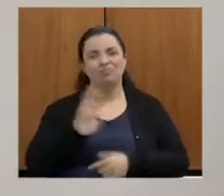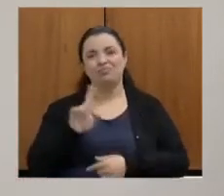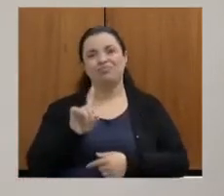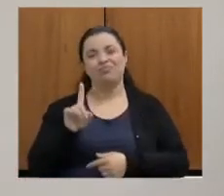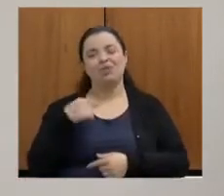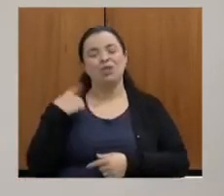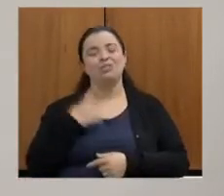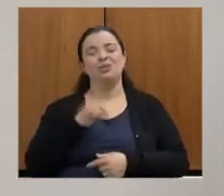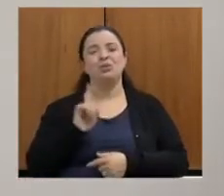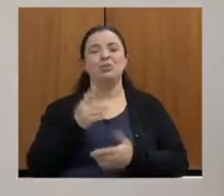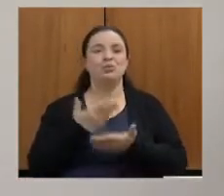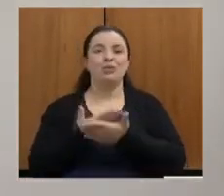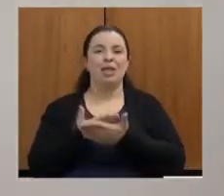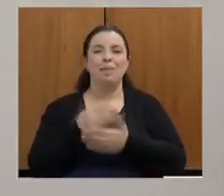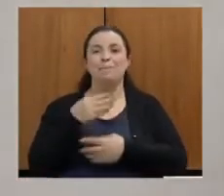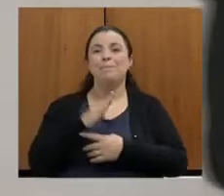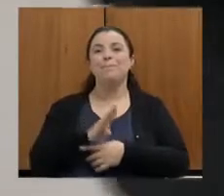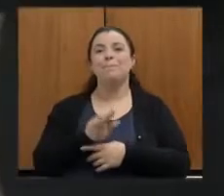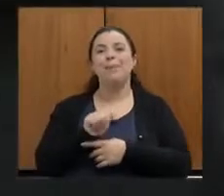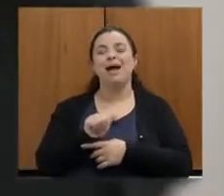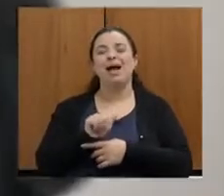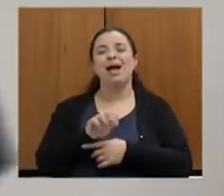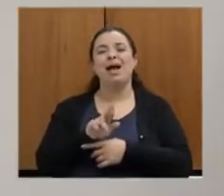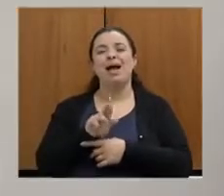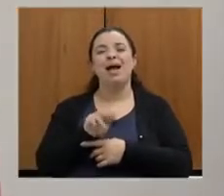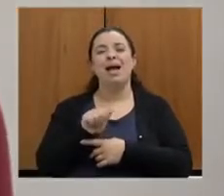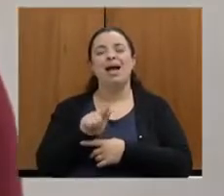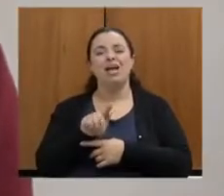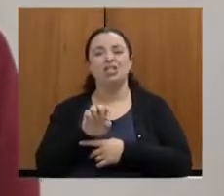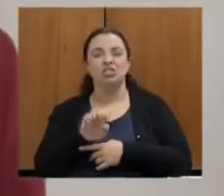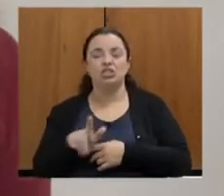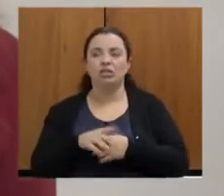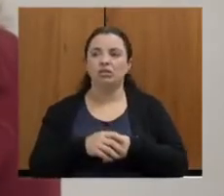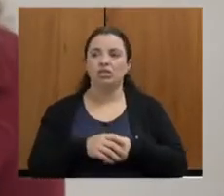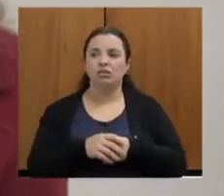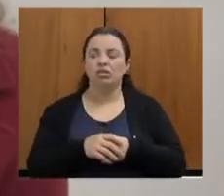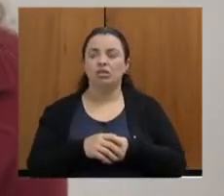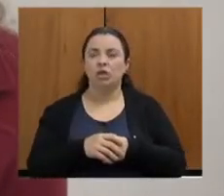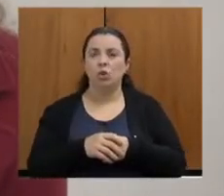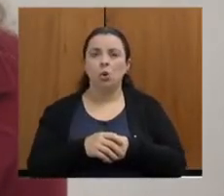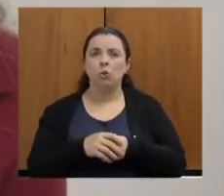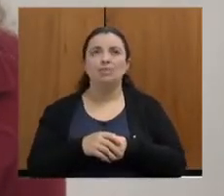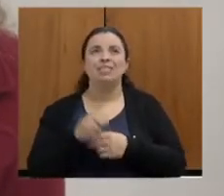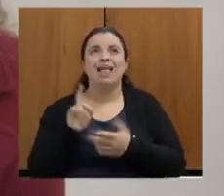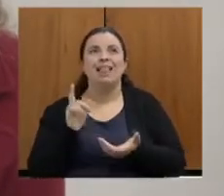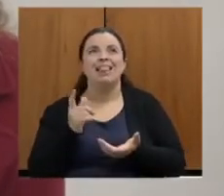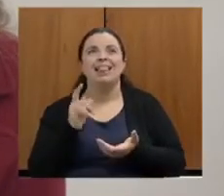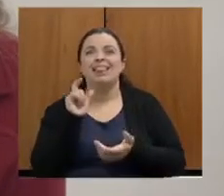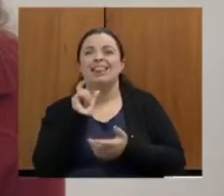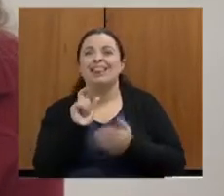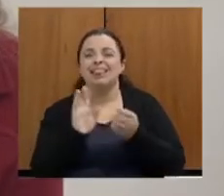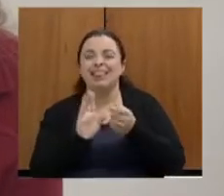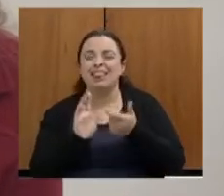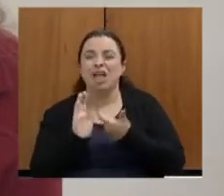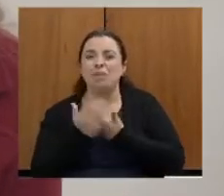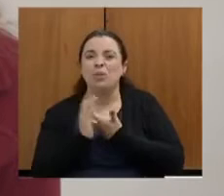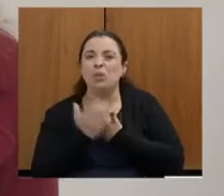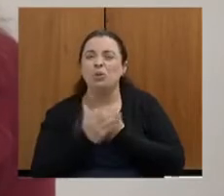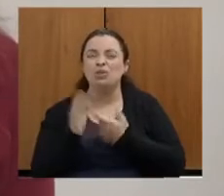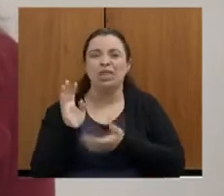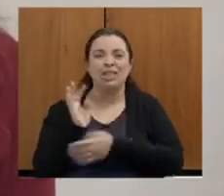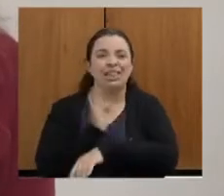então a todos aqueles termos técnicos as questões de compreender como os direitos estão sendo